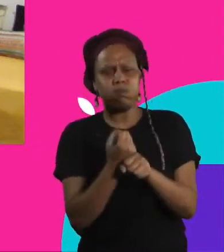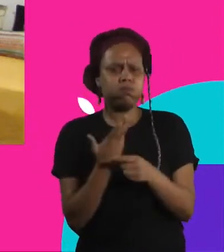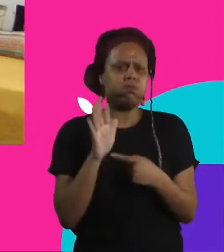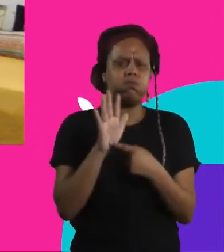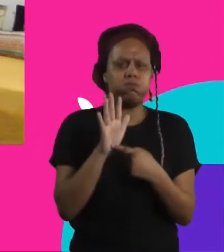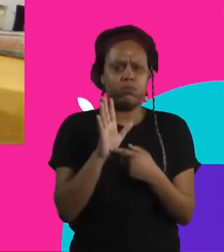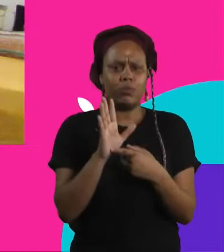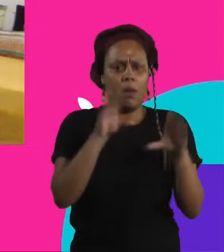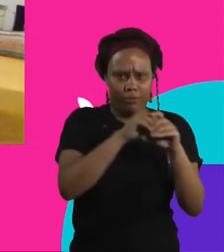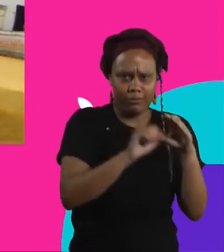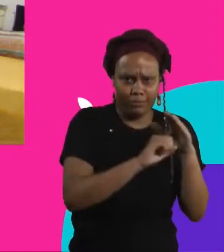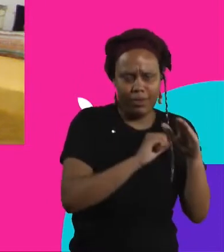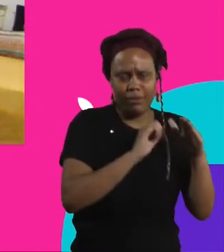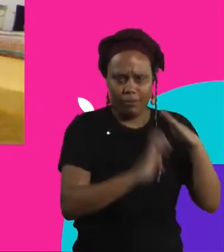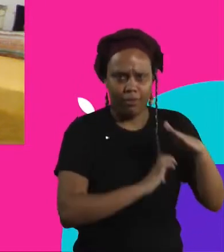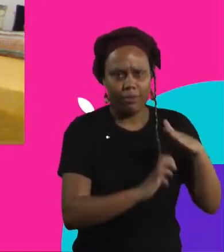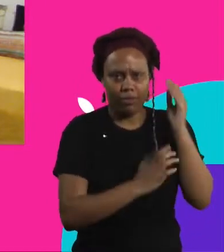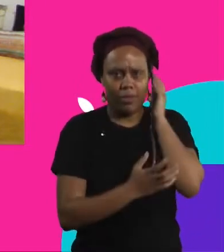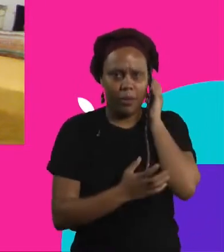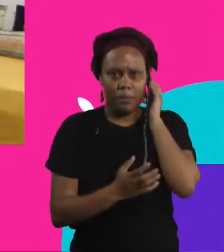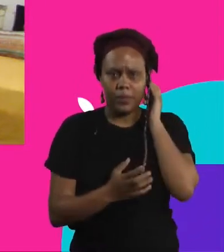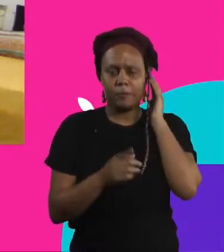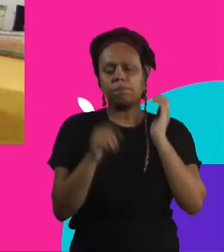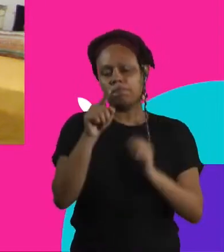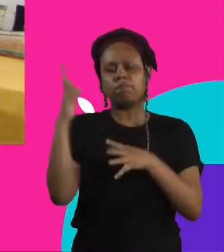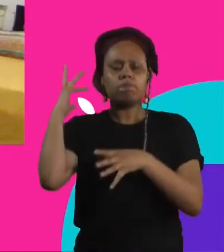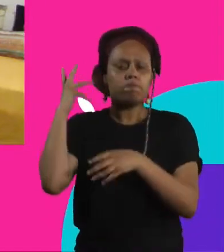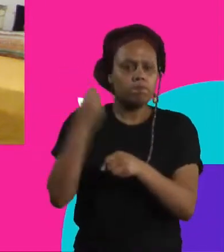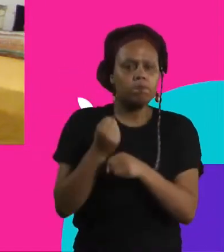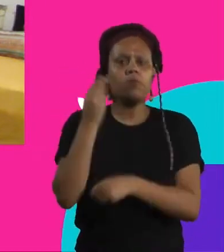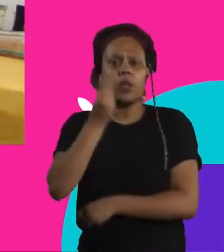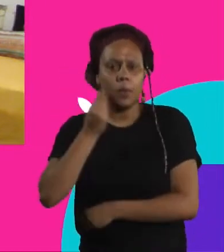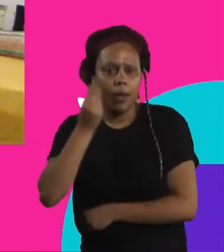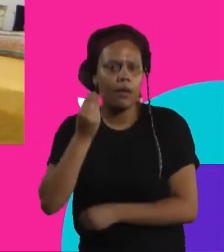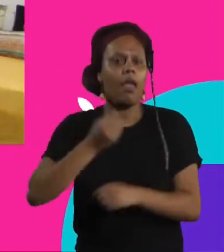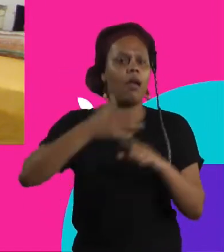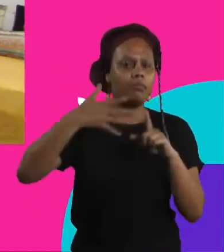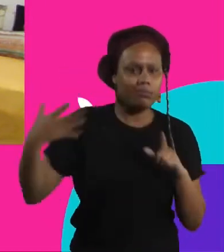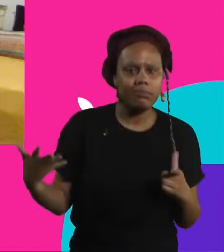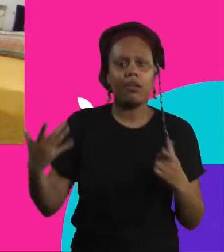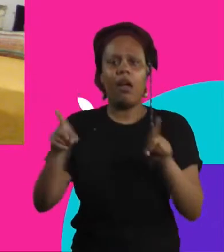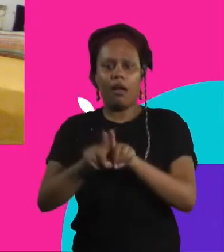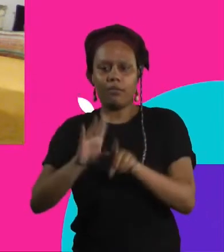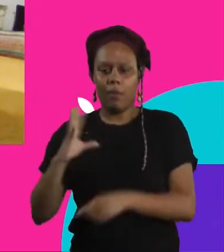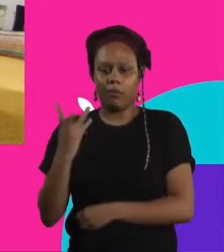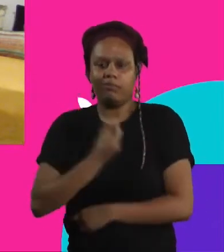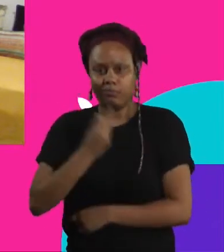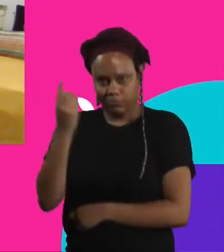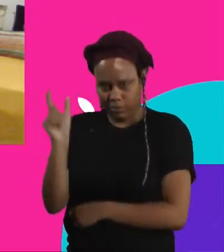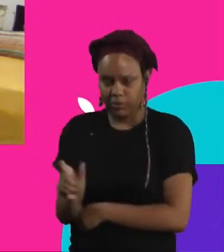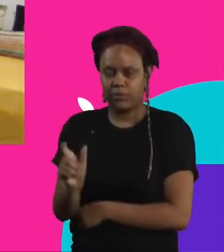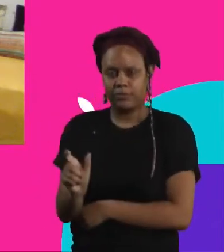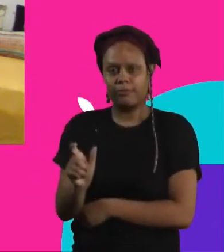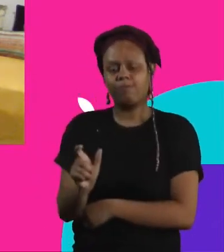traz muito mais a sua experiência, né, na questão LGBTQIA+, ou né, das pessoas trans. O que você hoje